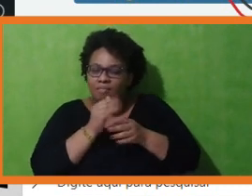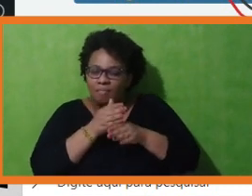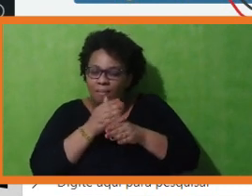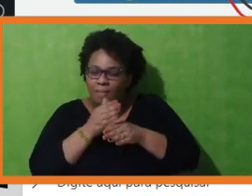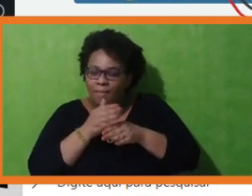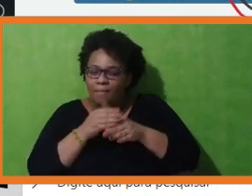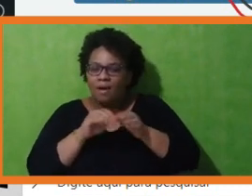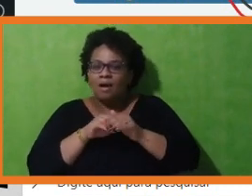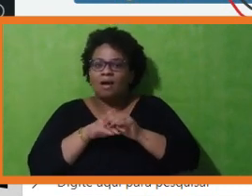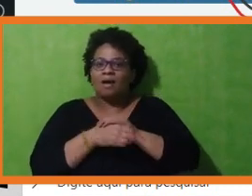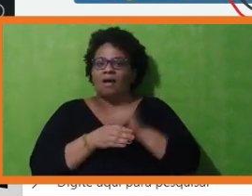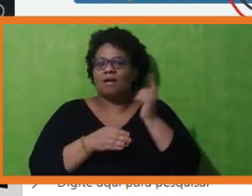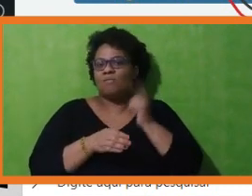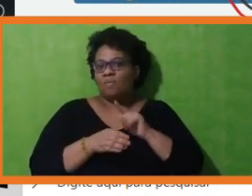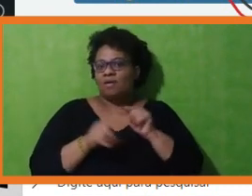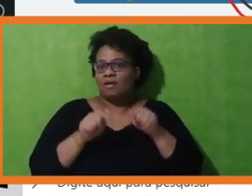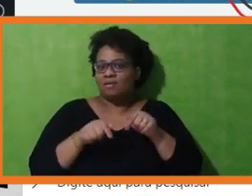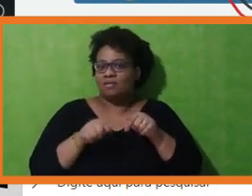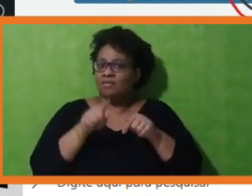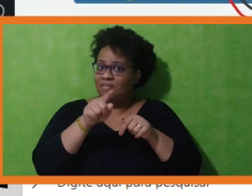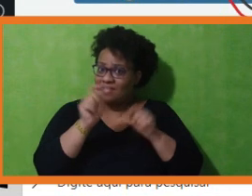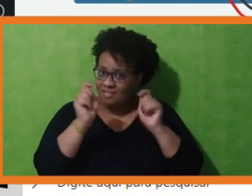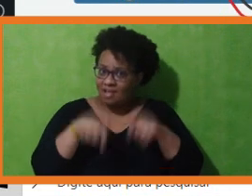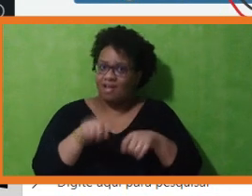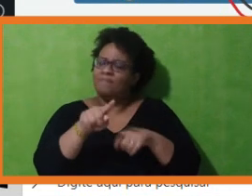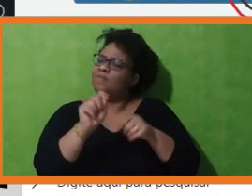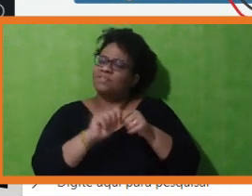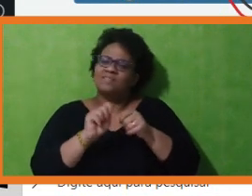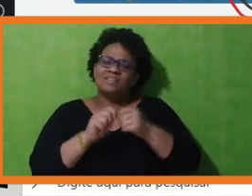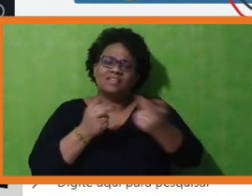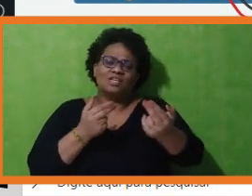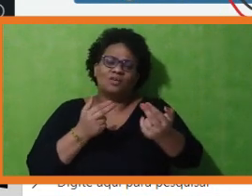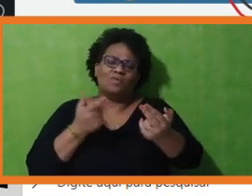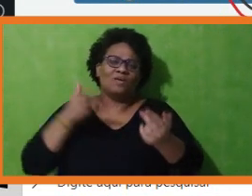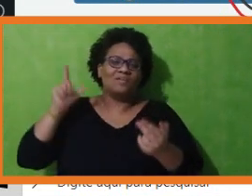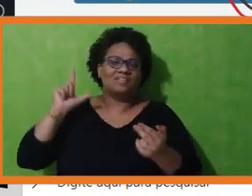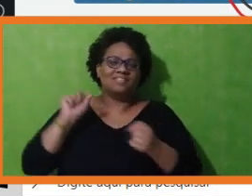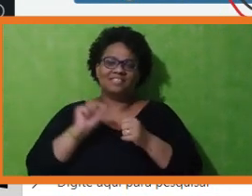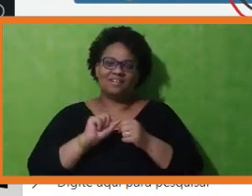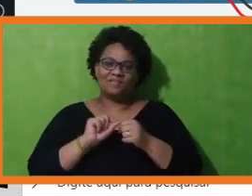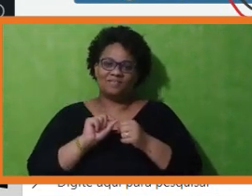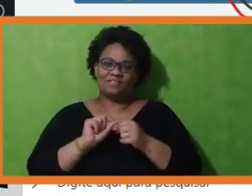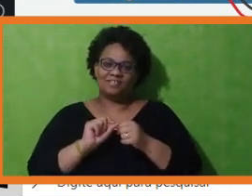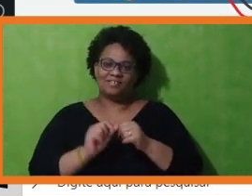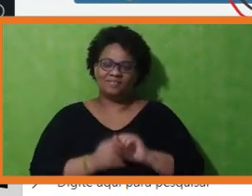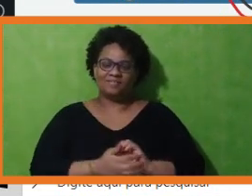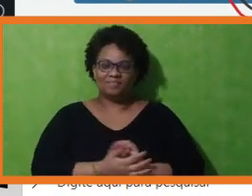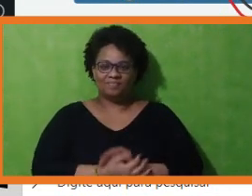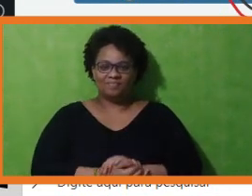a simulação, espero que vocês tenham acompanhado até aqui, vai fazer exatamente o que a gente estava fazendo antes.